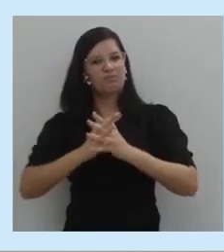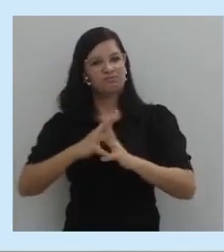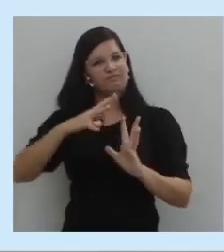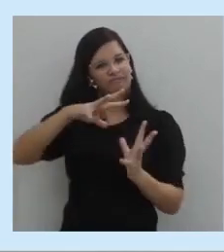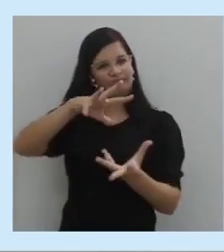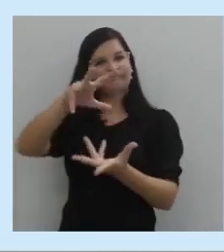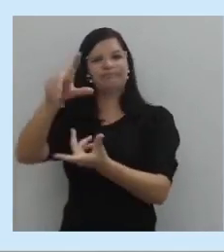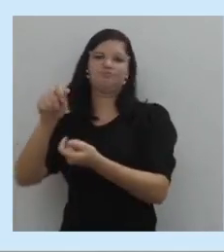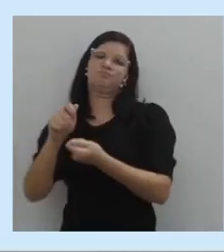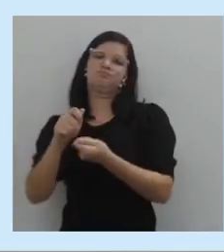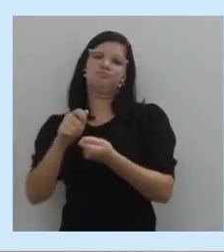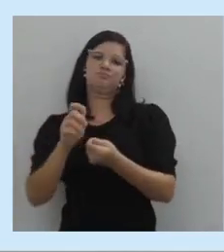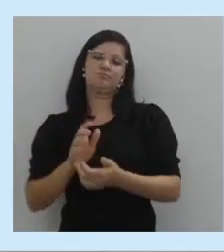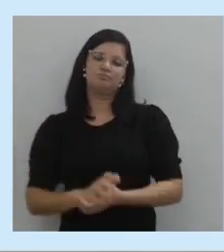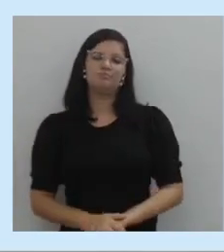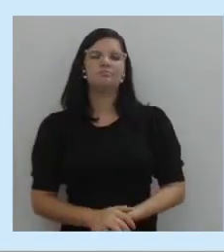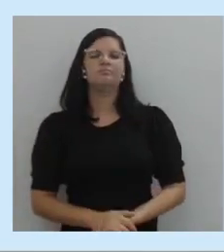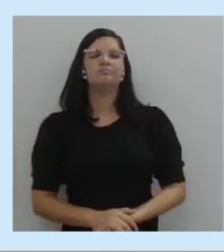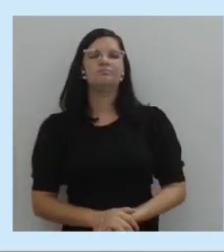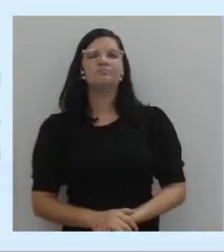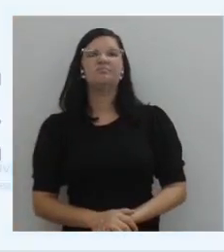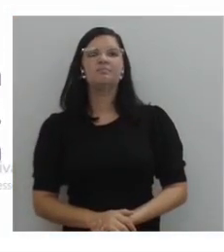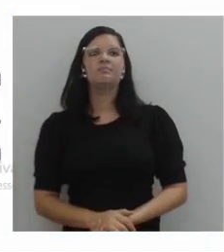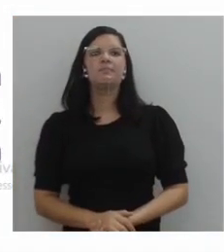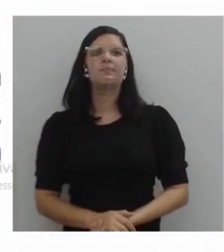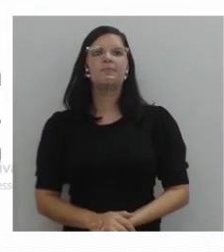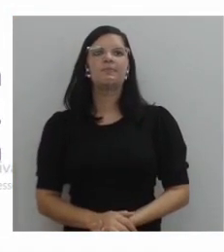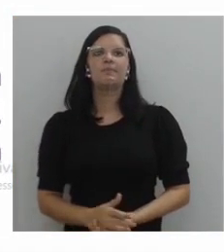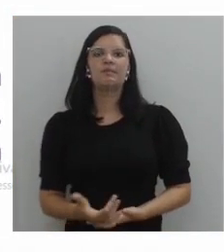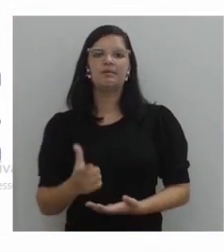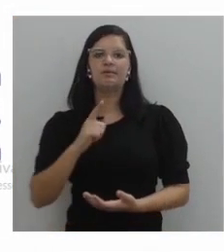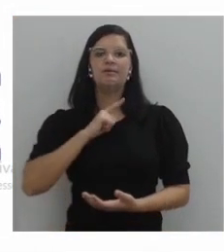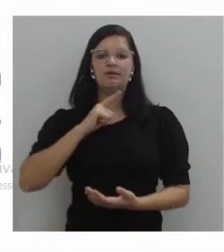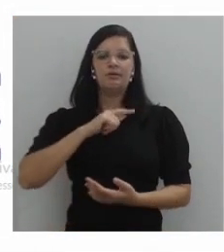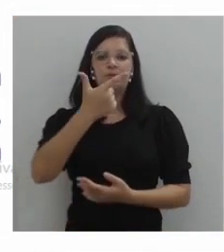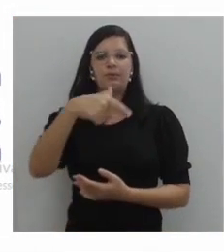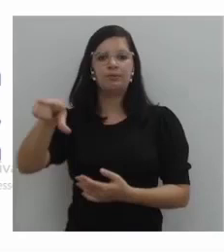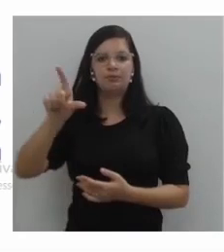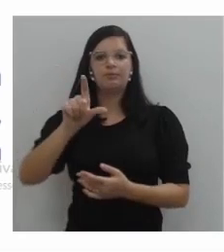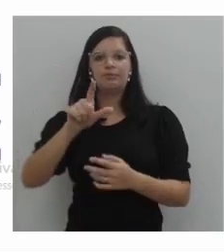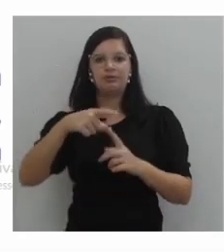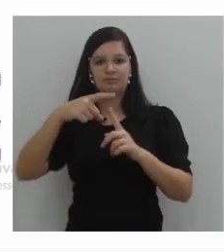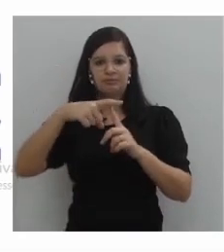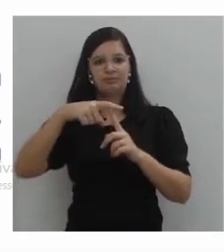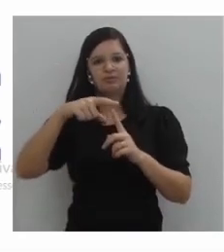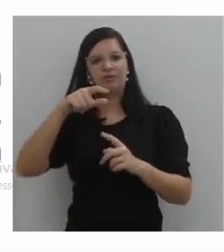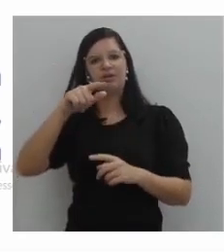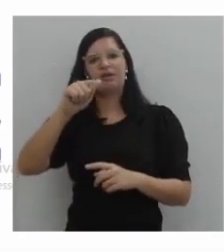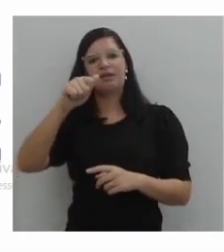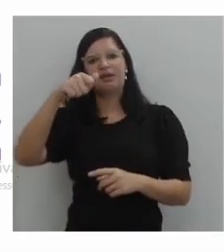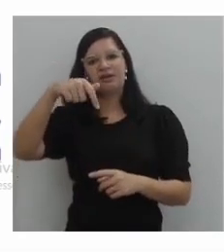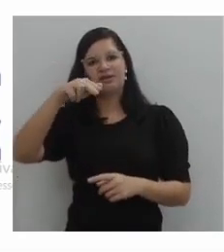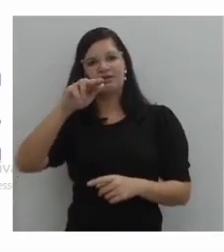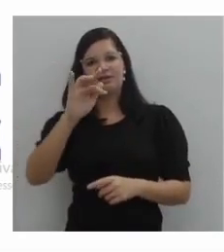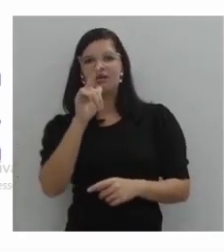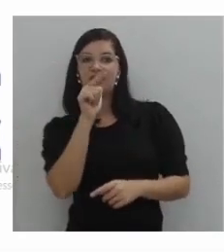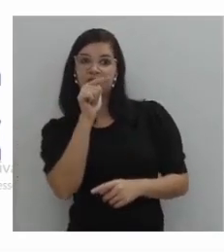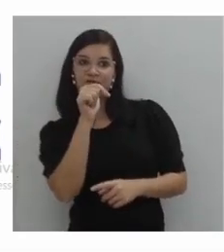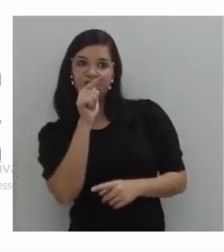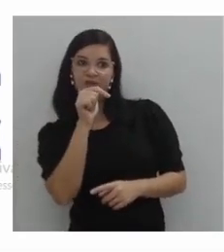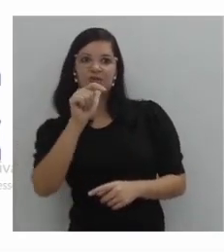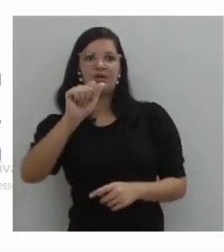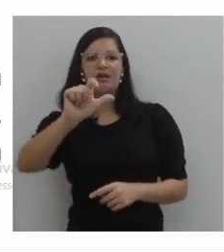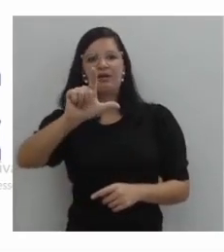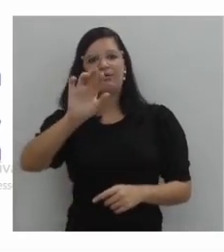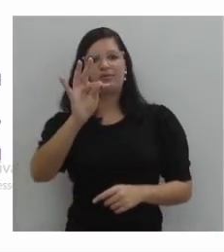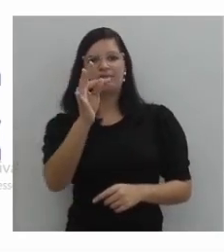como um todo, tá, gente? Acompanhe na tela mais uma vez. Existe um outro aquífero que a gente vai estudar, que é o chamado aquífero Altas do